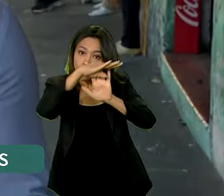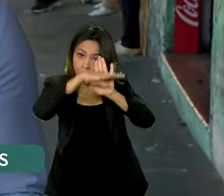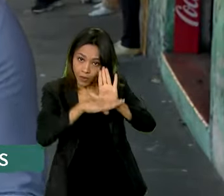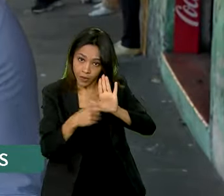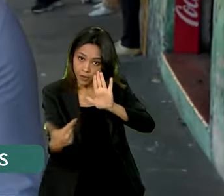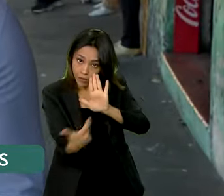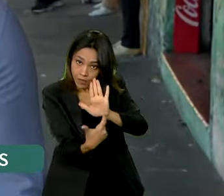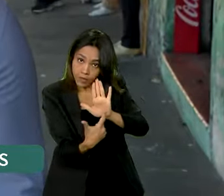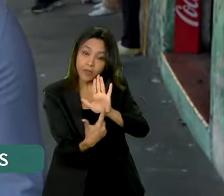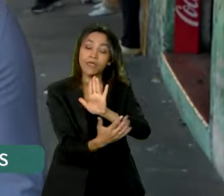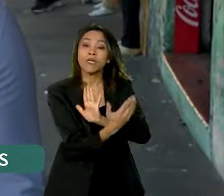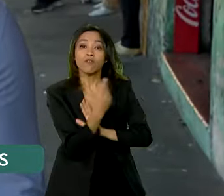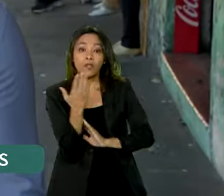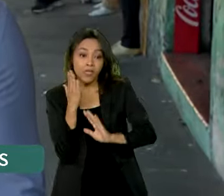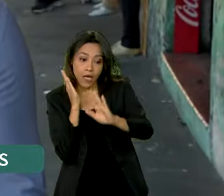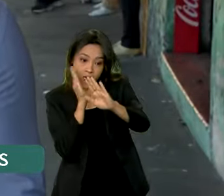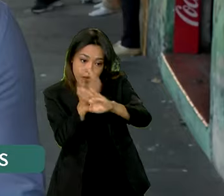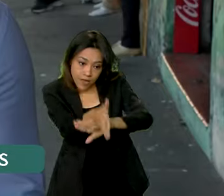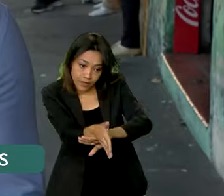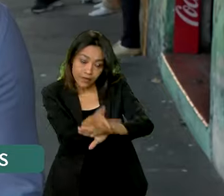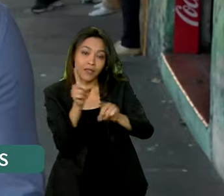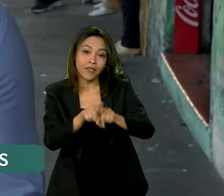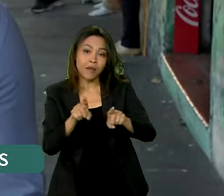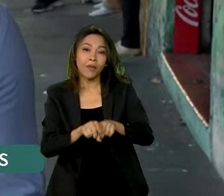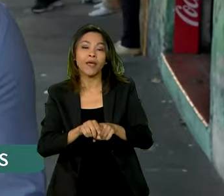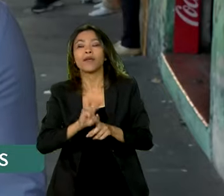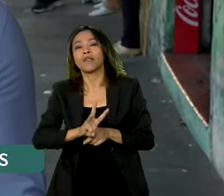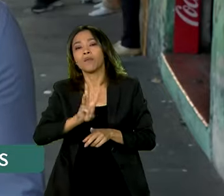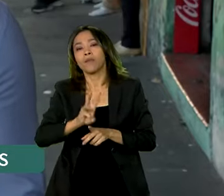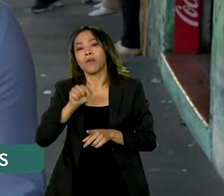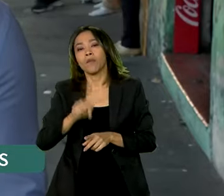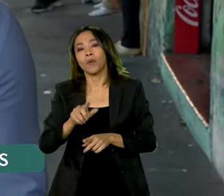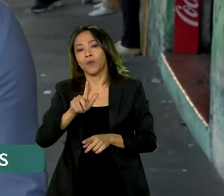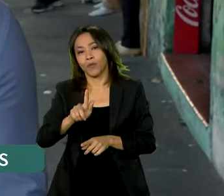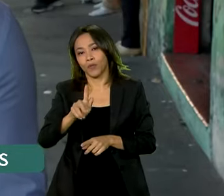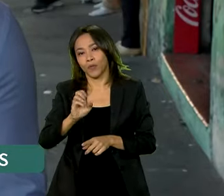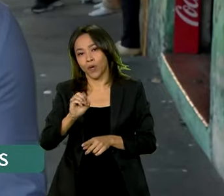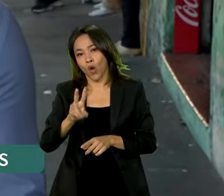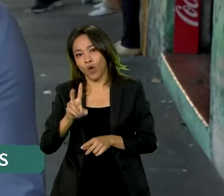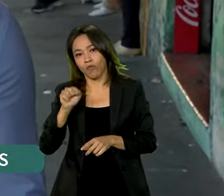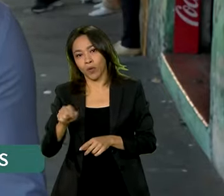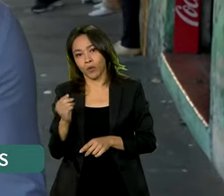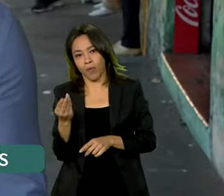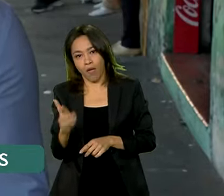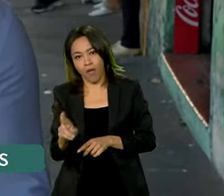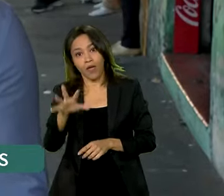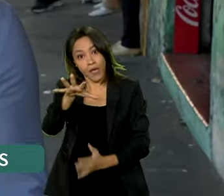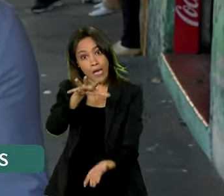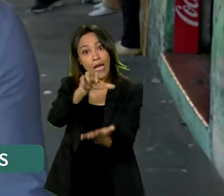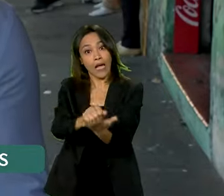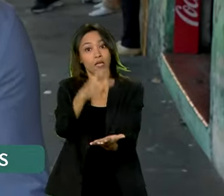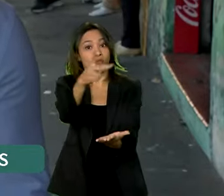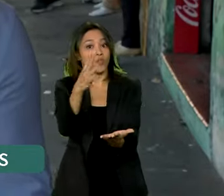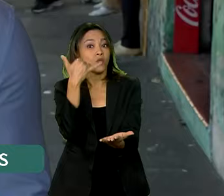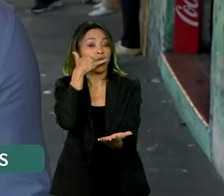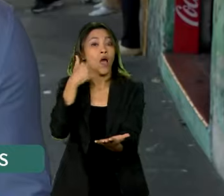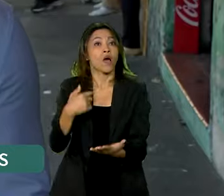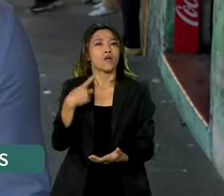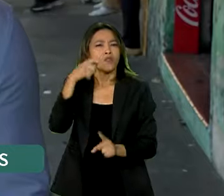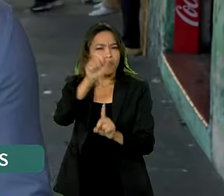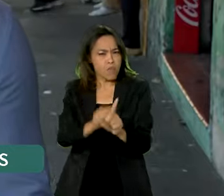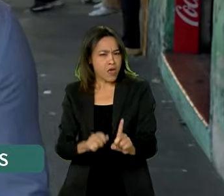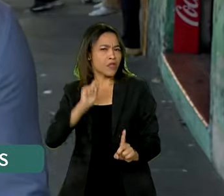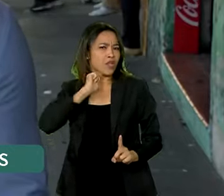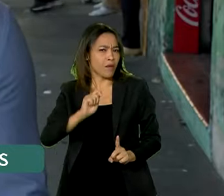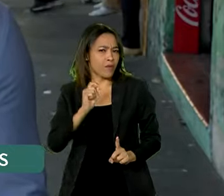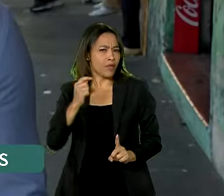e aí fazer o acesso por meio da conta gov.br e fazer o cadastro do celular. Em abril deste ano, uma